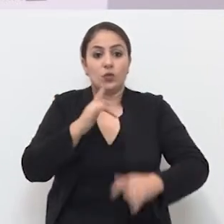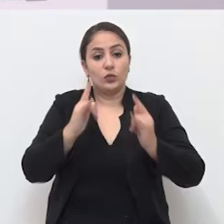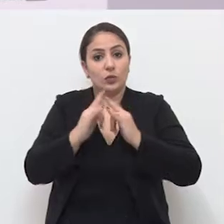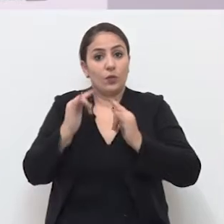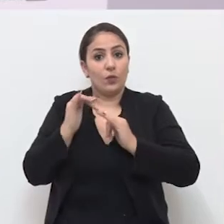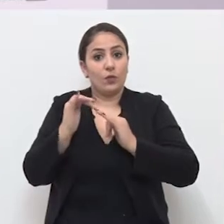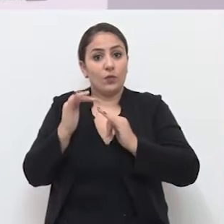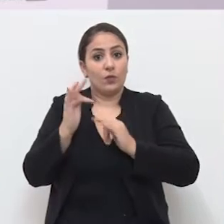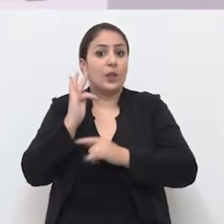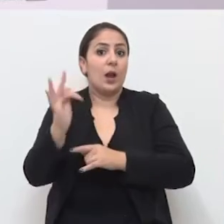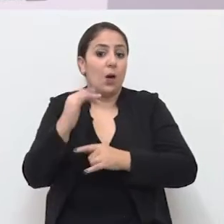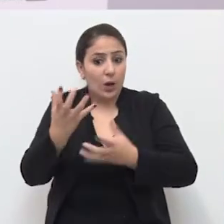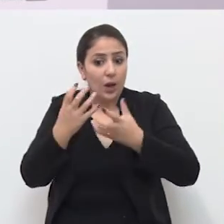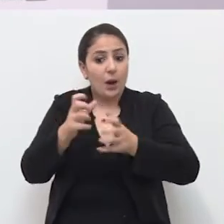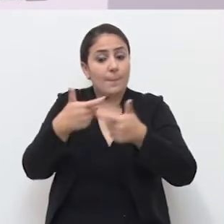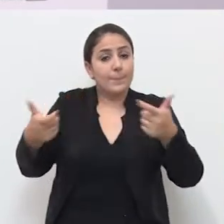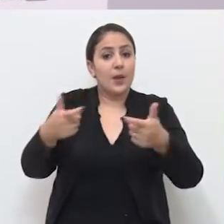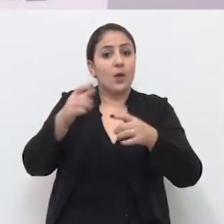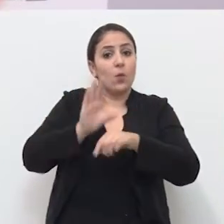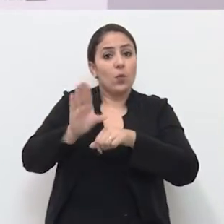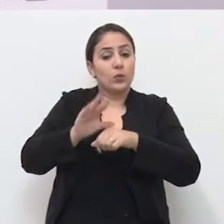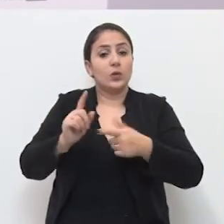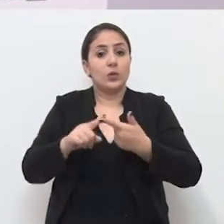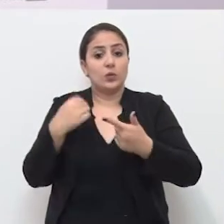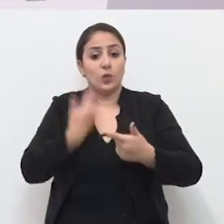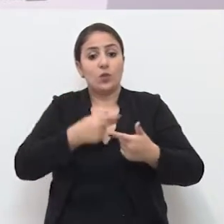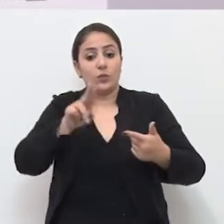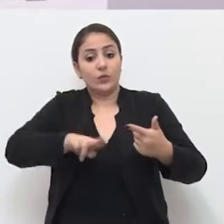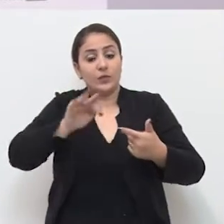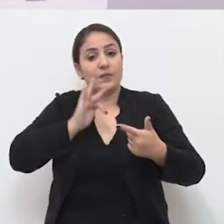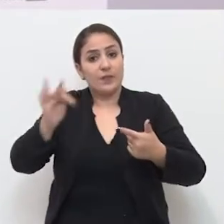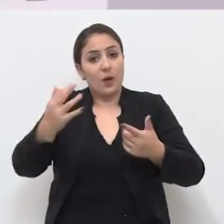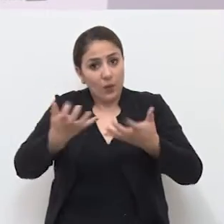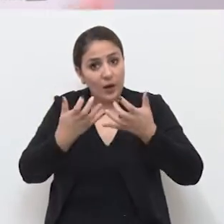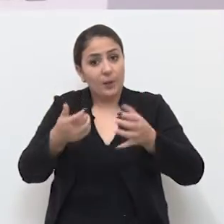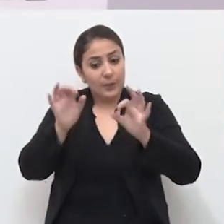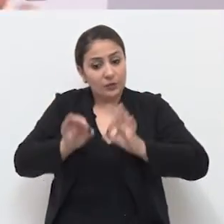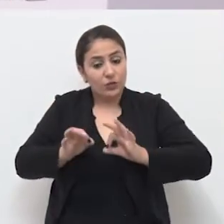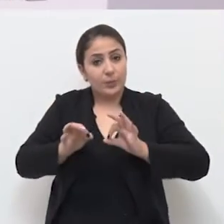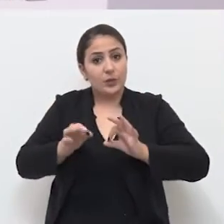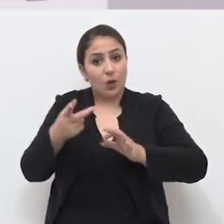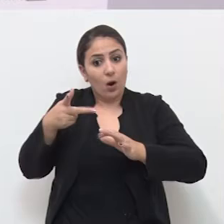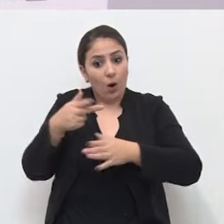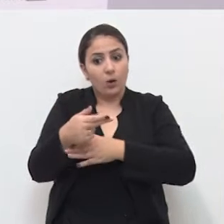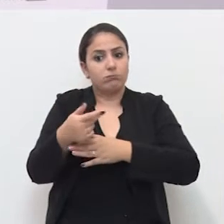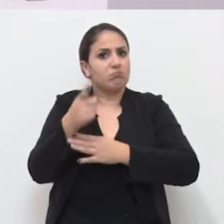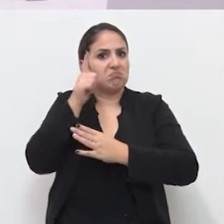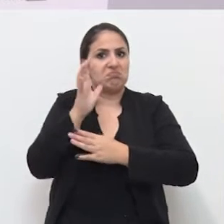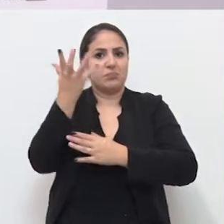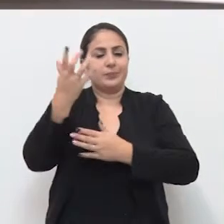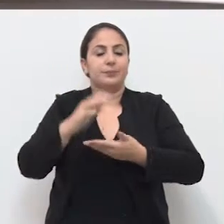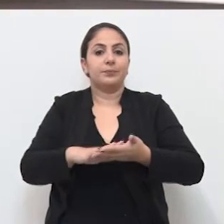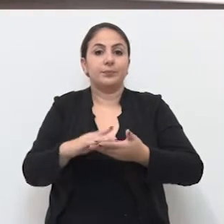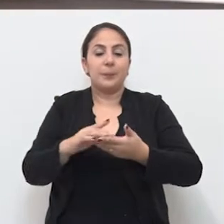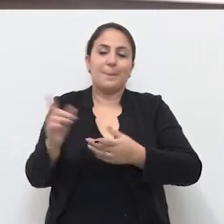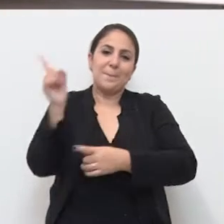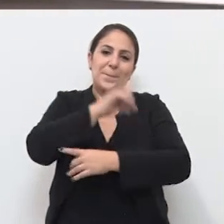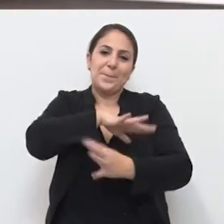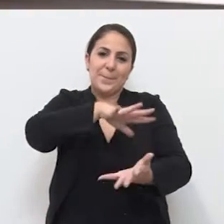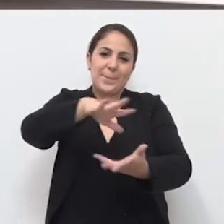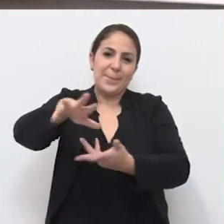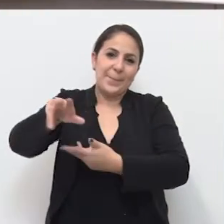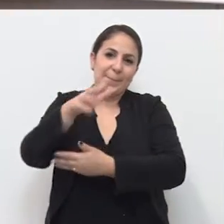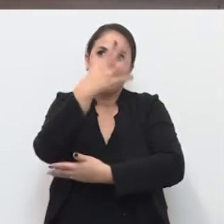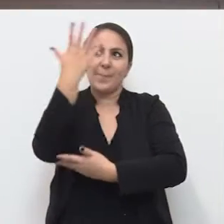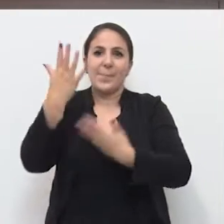nosso Instituto Federal quer ampliar os seus cursos, a nossa Universidade Federal está com um planejamento com esses cortes e isso não acontece. O Dia